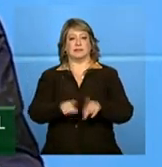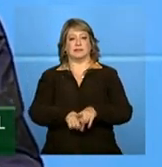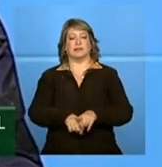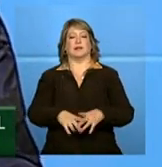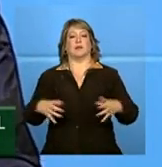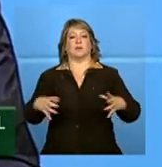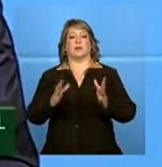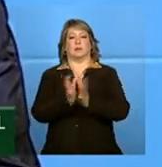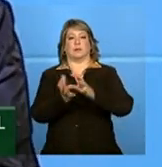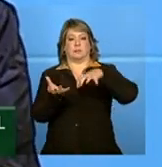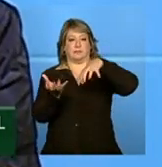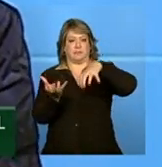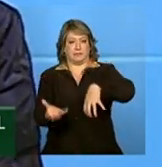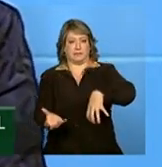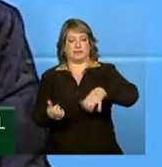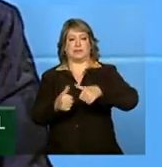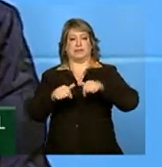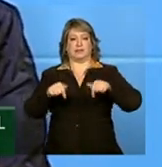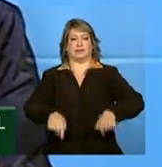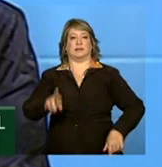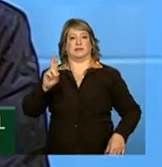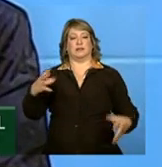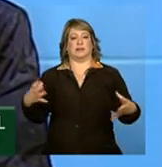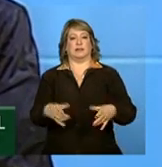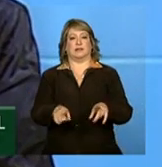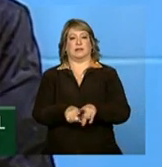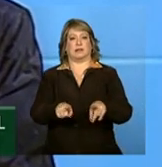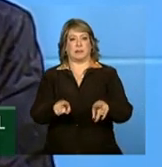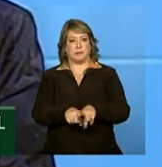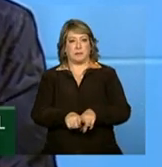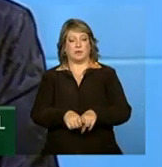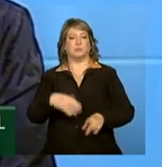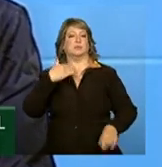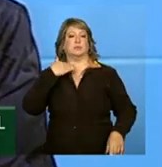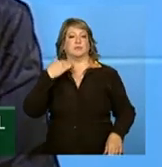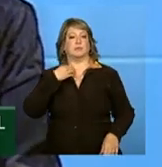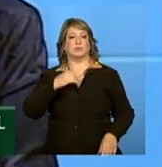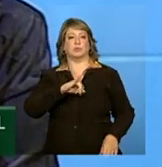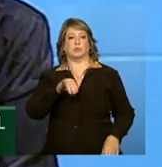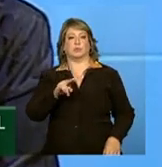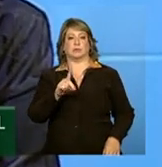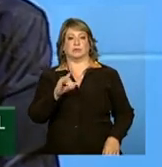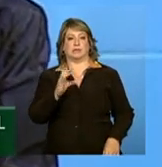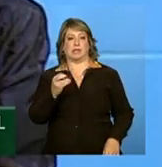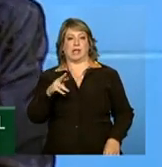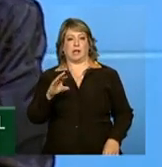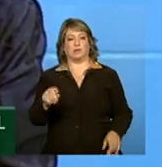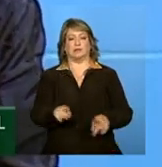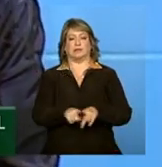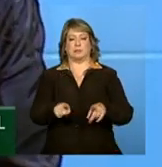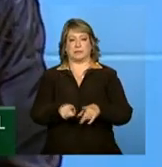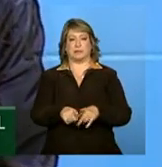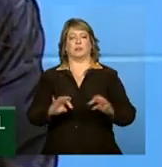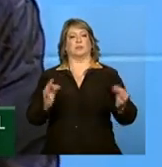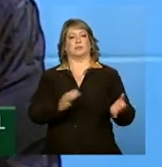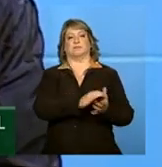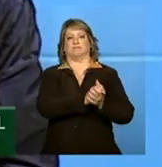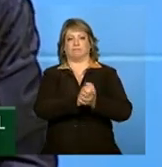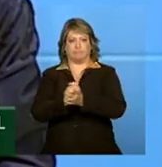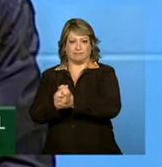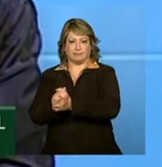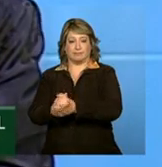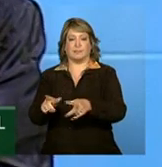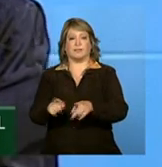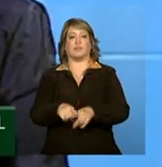Parlamento Brasileiro, aqui representantes também do Poder Judiciário. Queria cumprimentar o